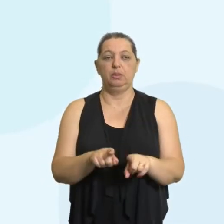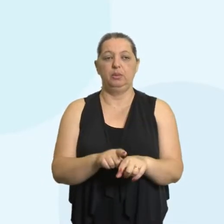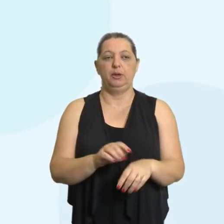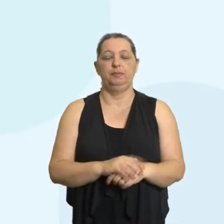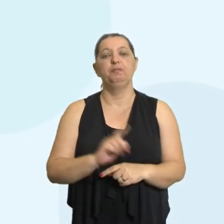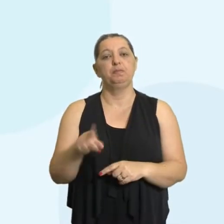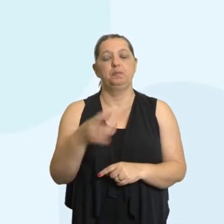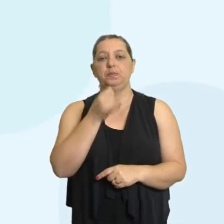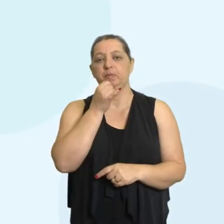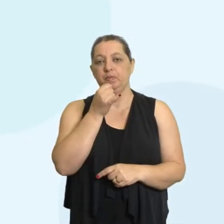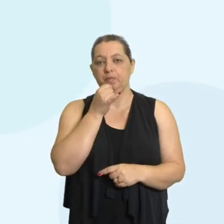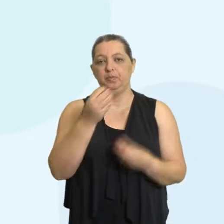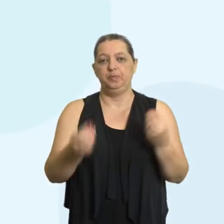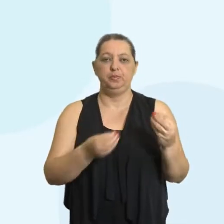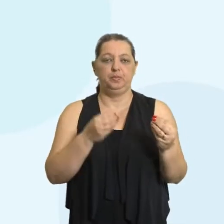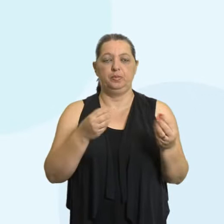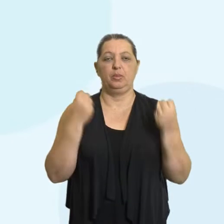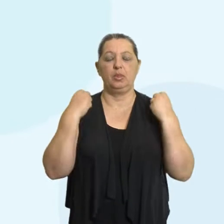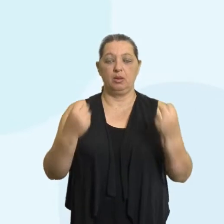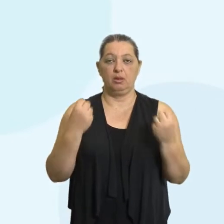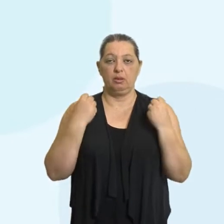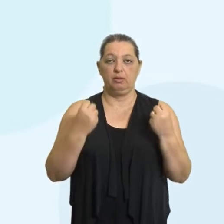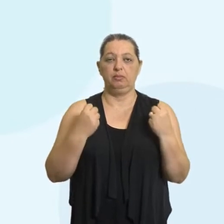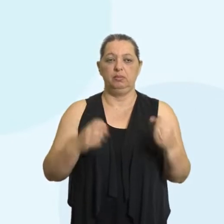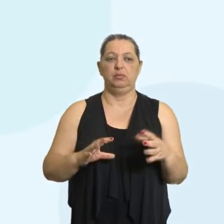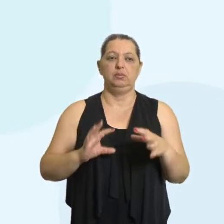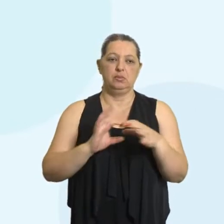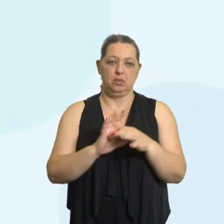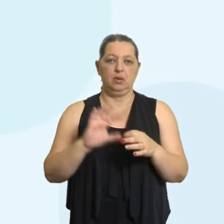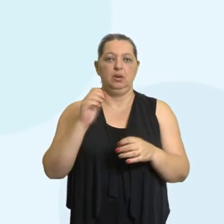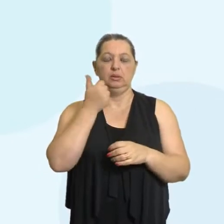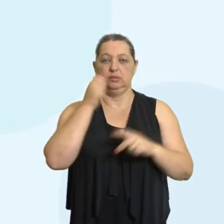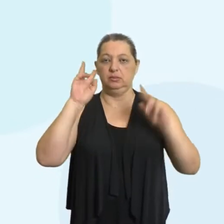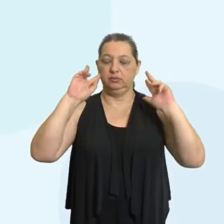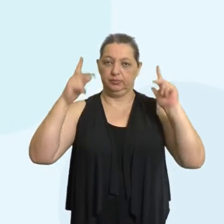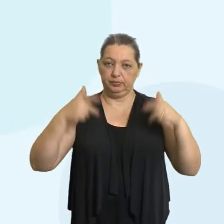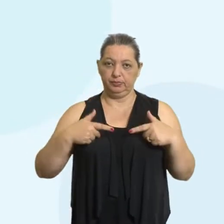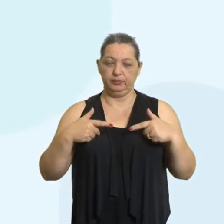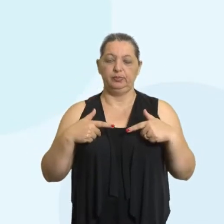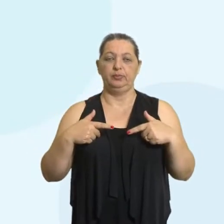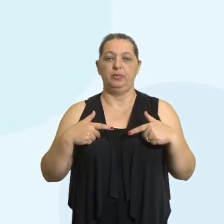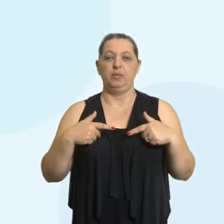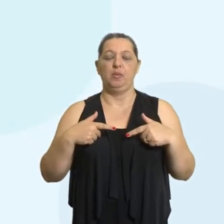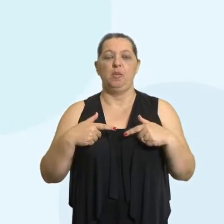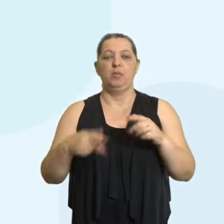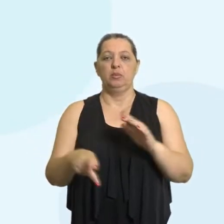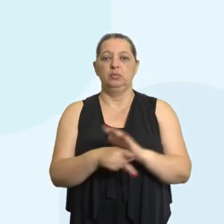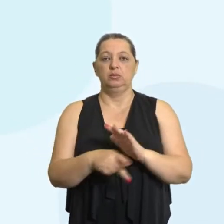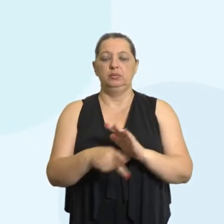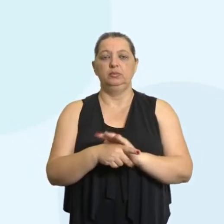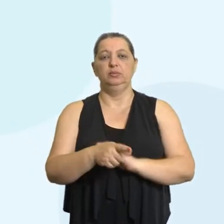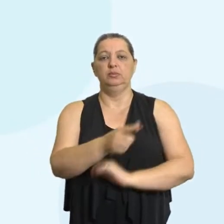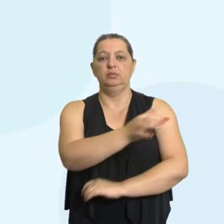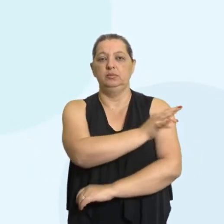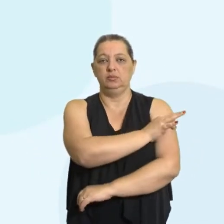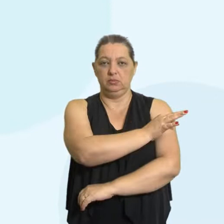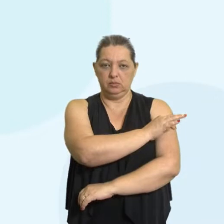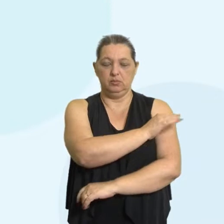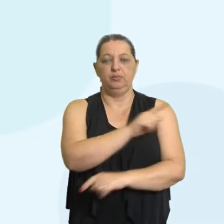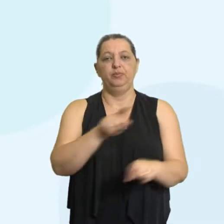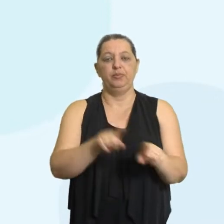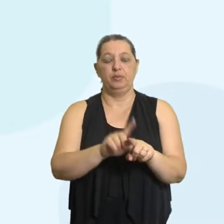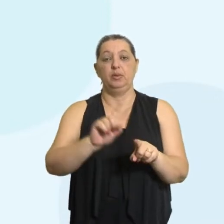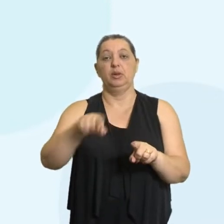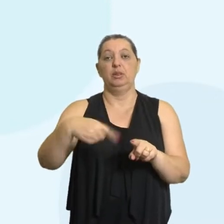gente vai dar um exemplo né da Educação Física associada ao ciências humanas no ensino fundamental e depois a mesma coisa mais associada ao ensino